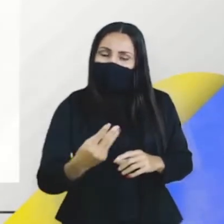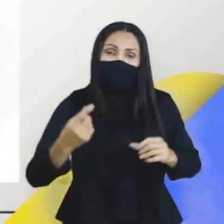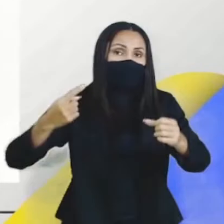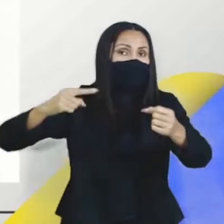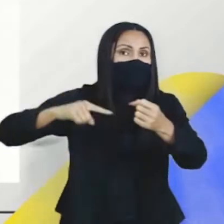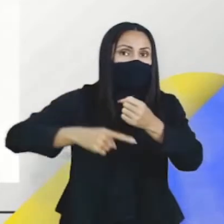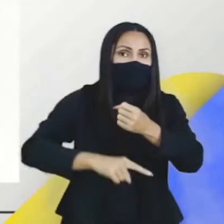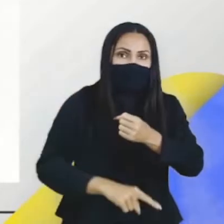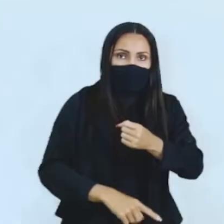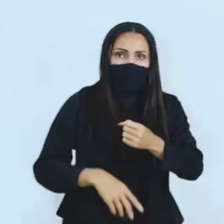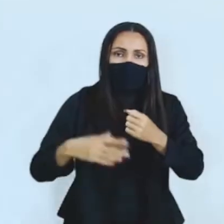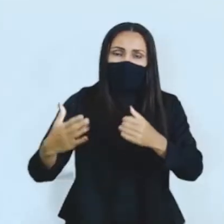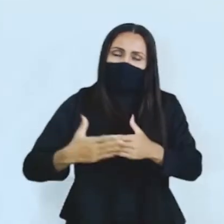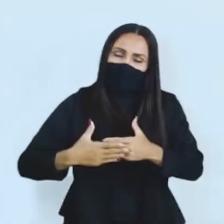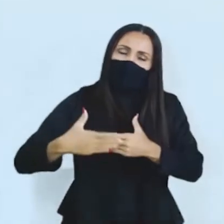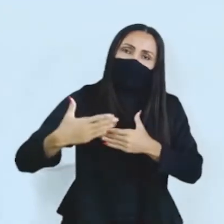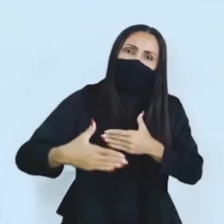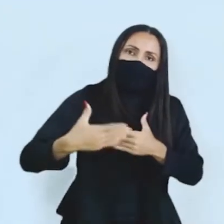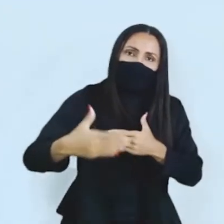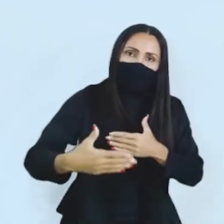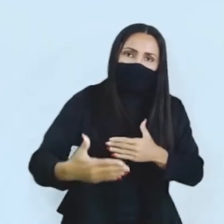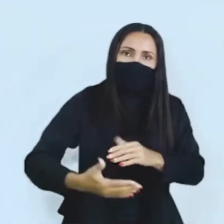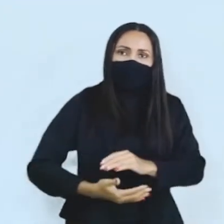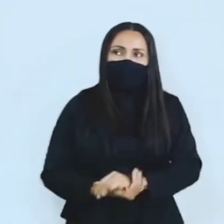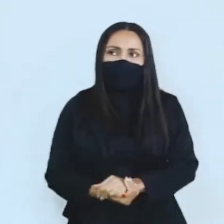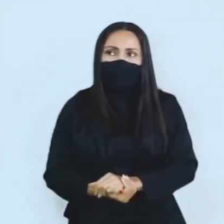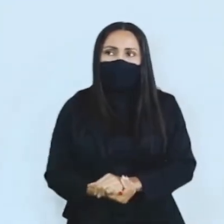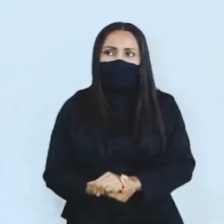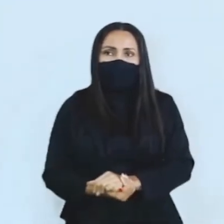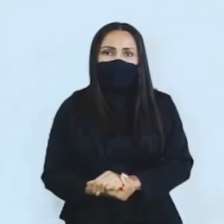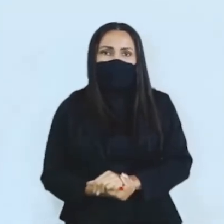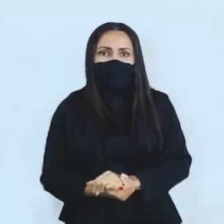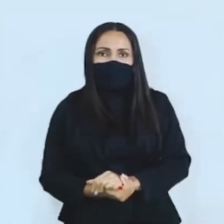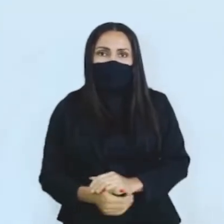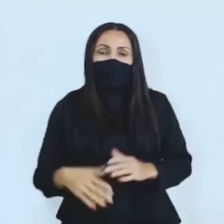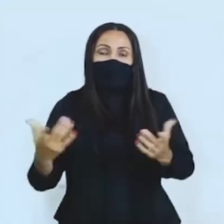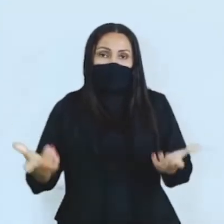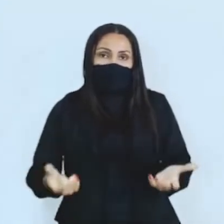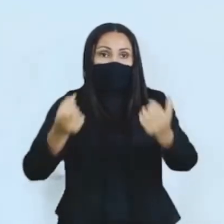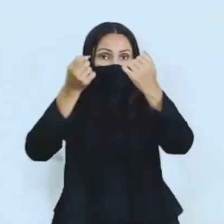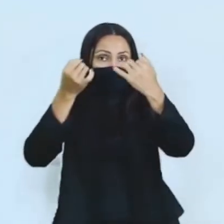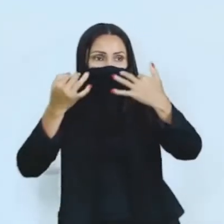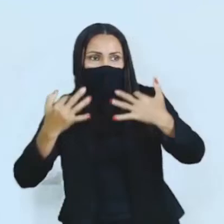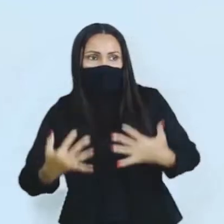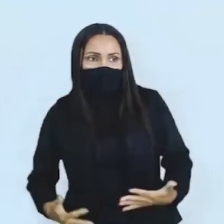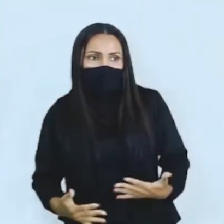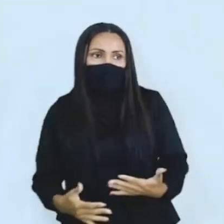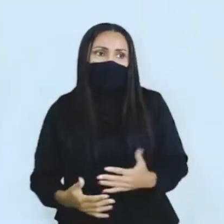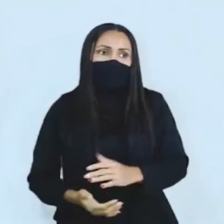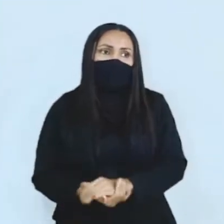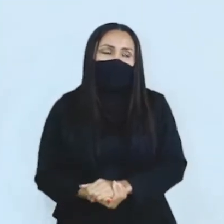para poder proceder com a projeção. Então, ressaltando mais uma vez,